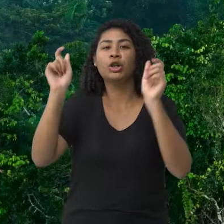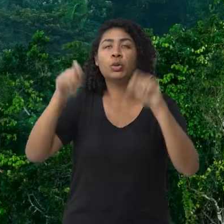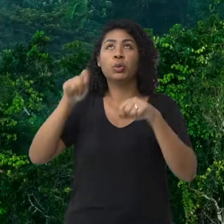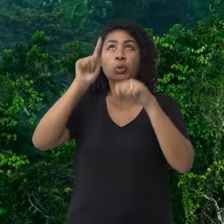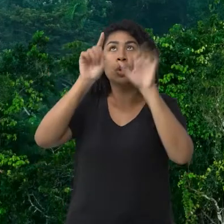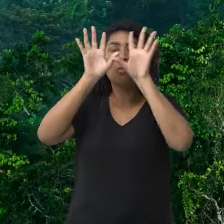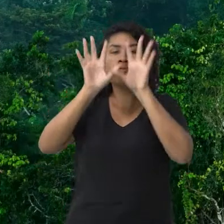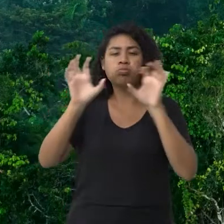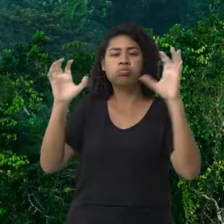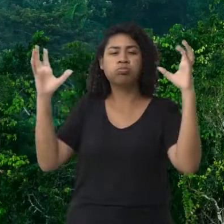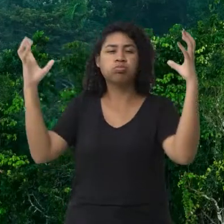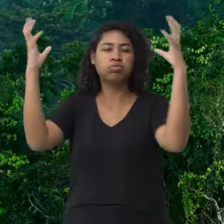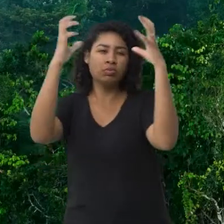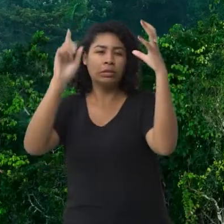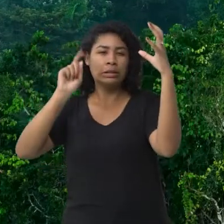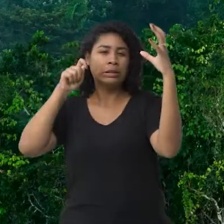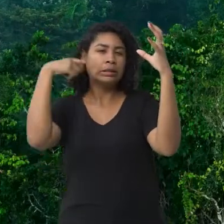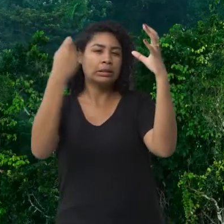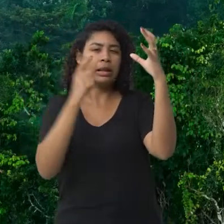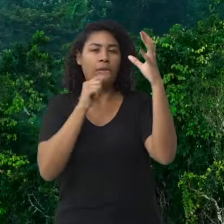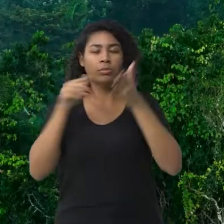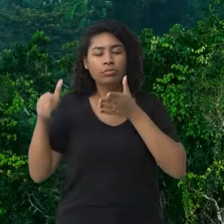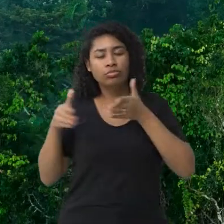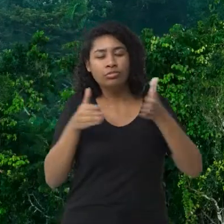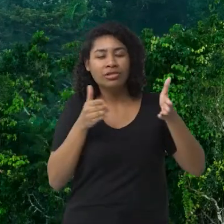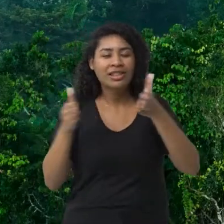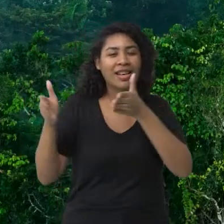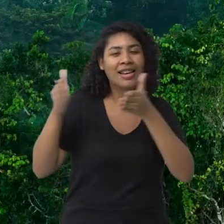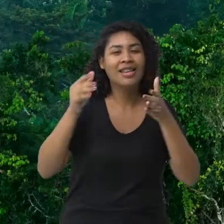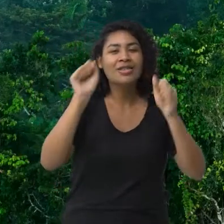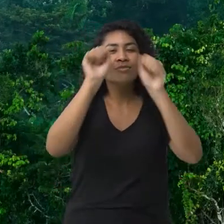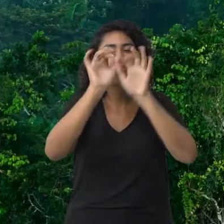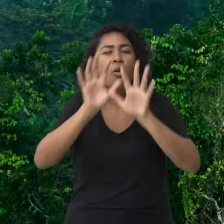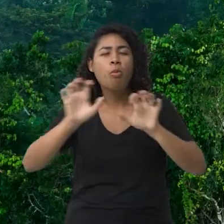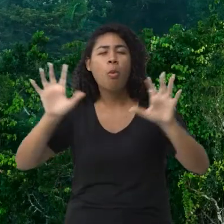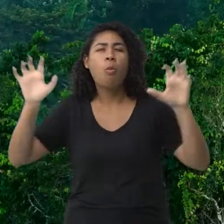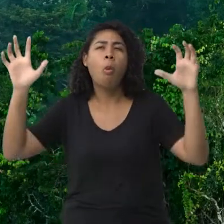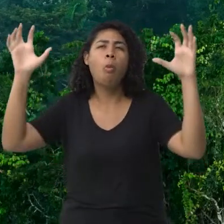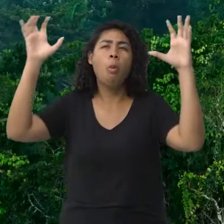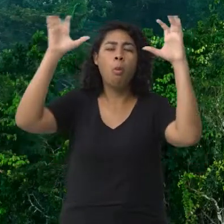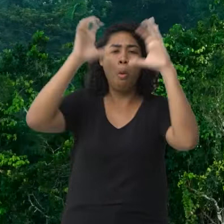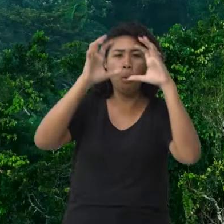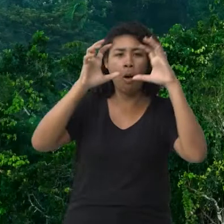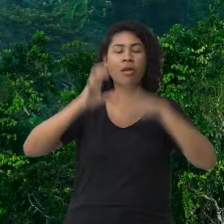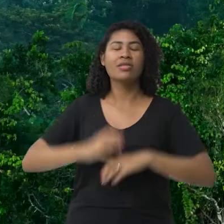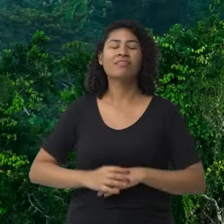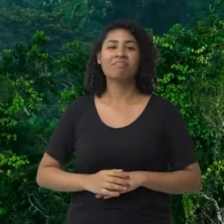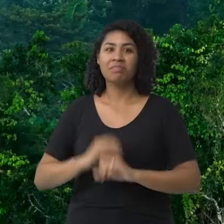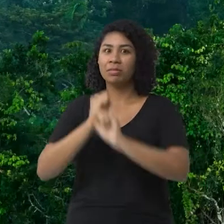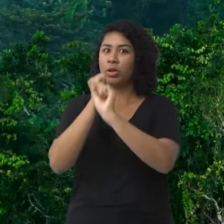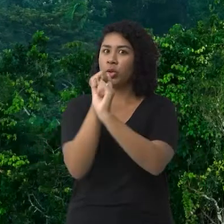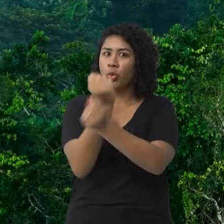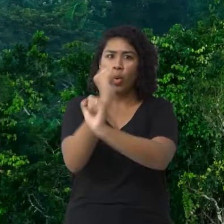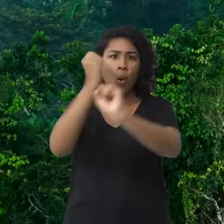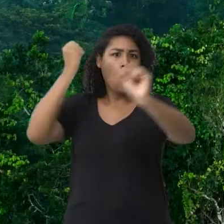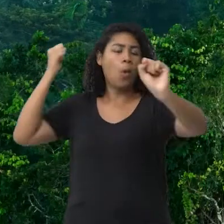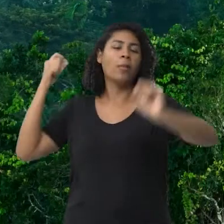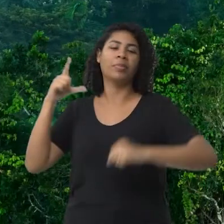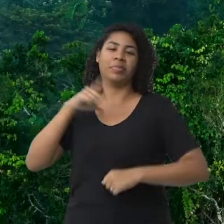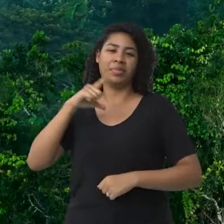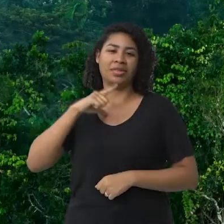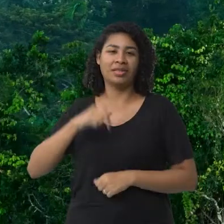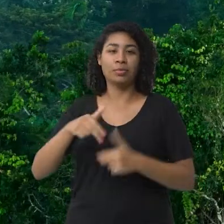cabeças existem rios gigantescos, até o mesmo tamanho do nosso rio Amazonas. Esses